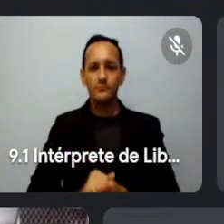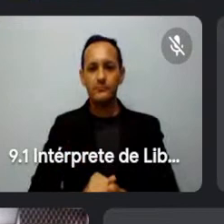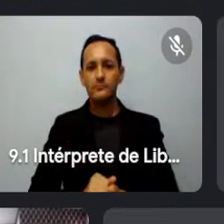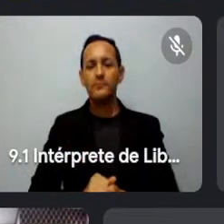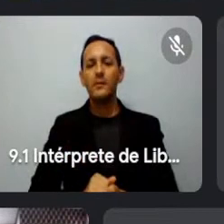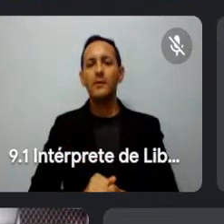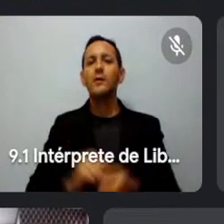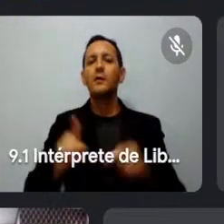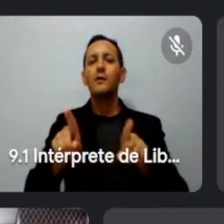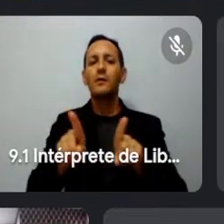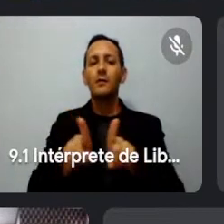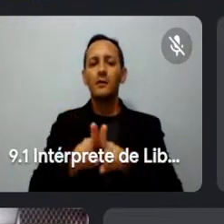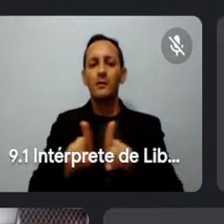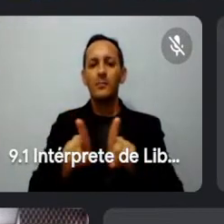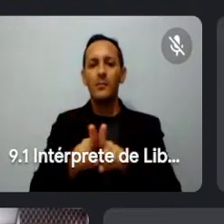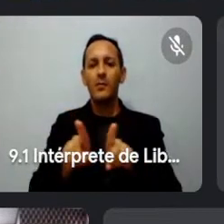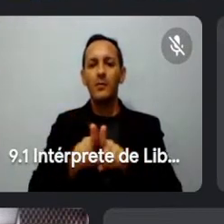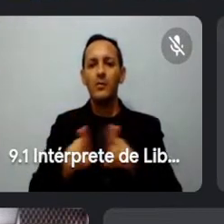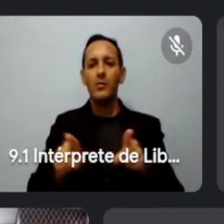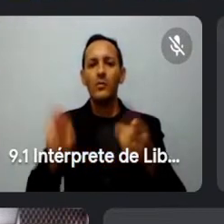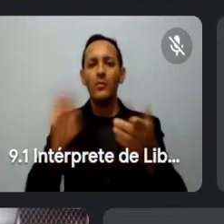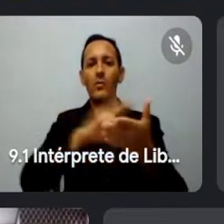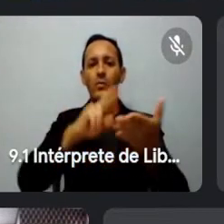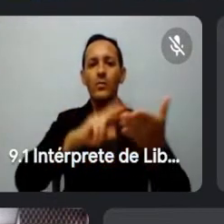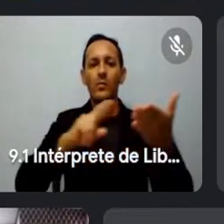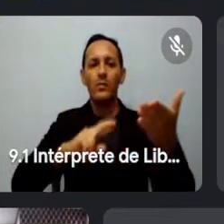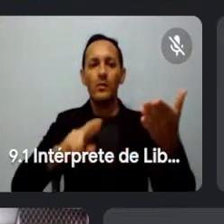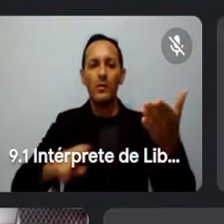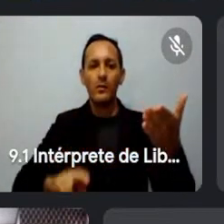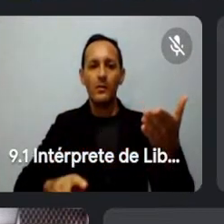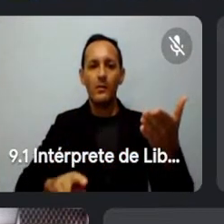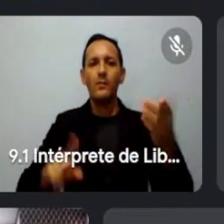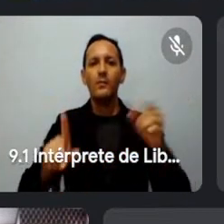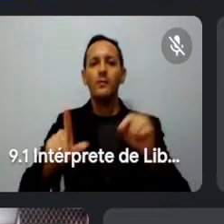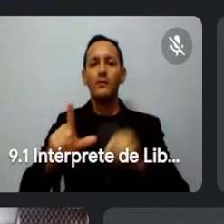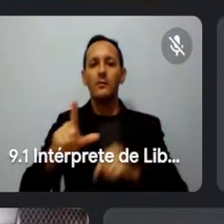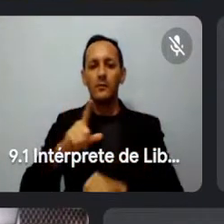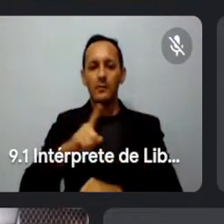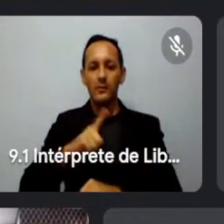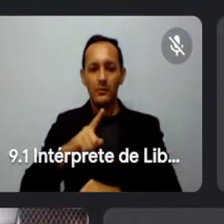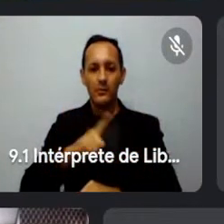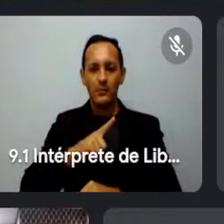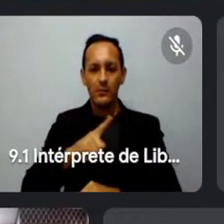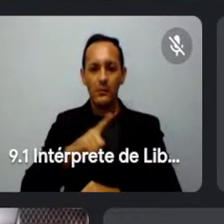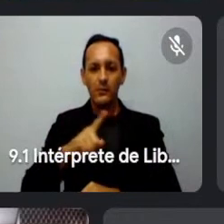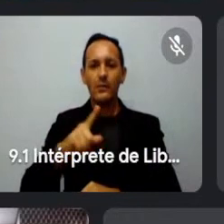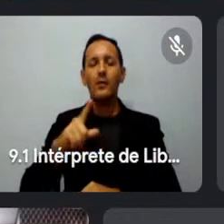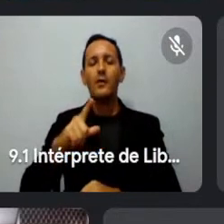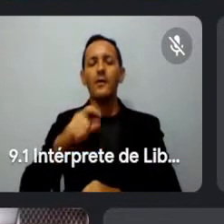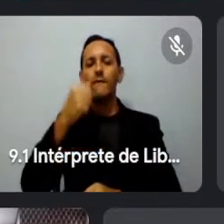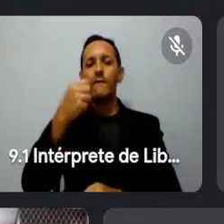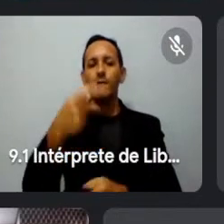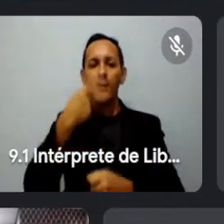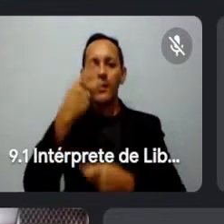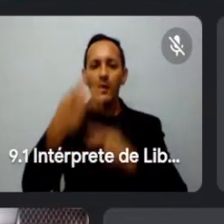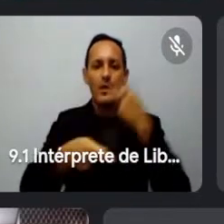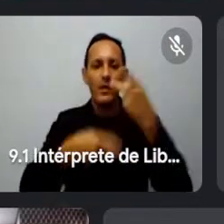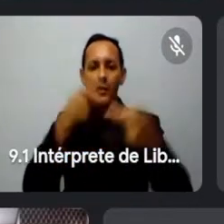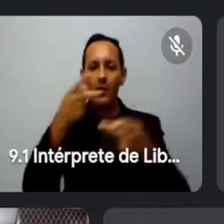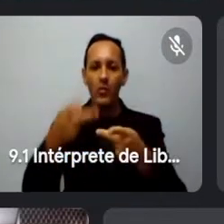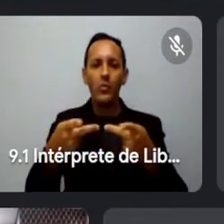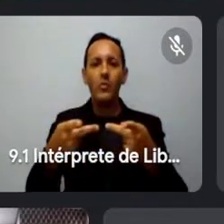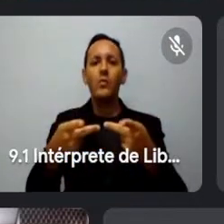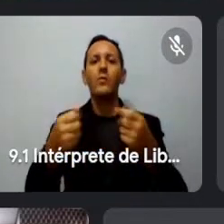eminente relator e revisor que aqui discutiram com propriedade